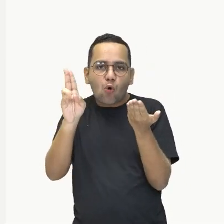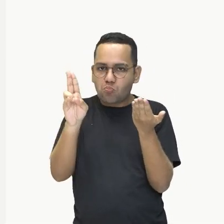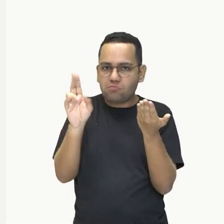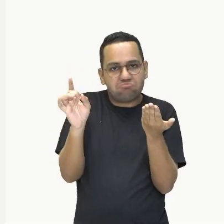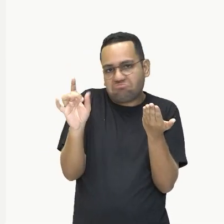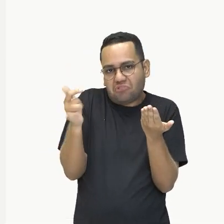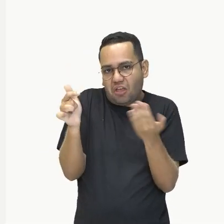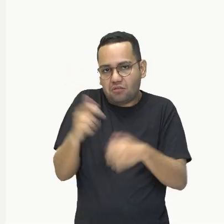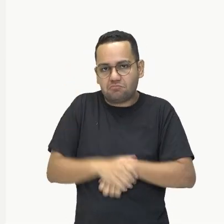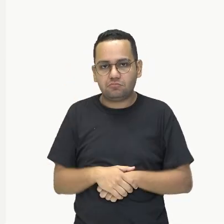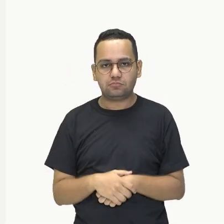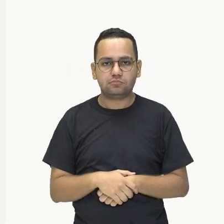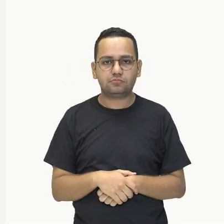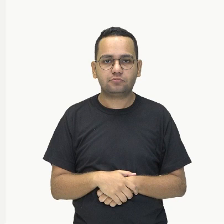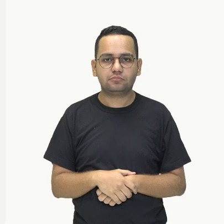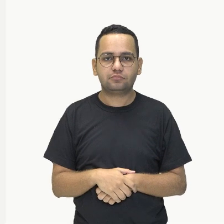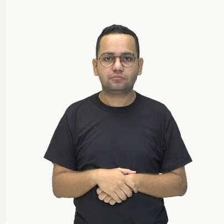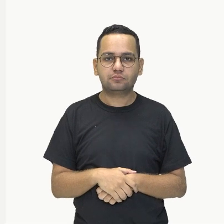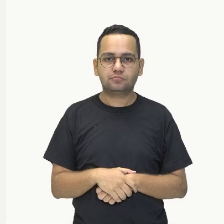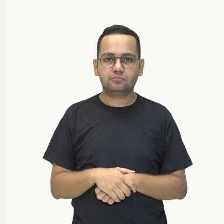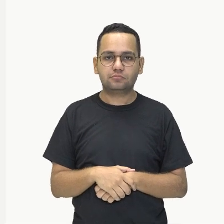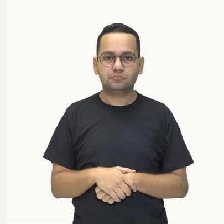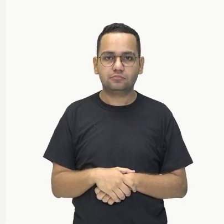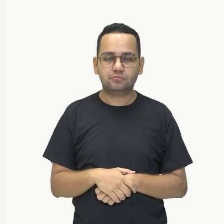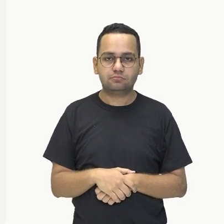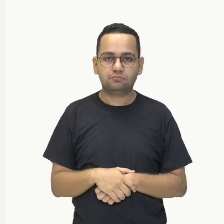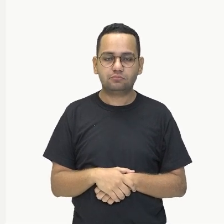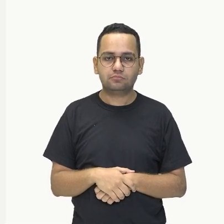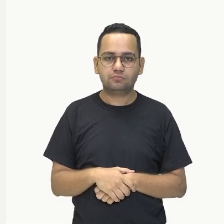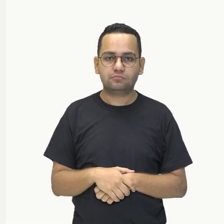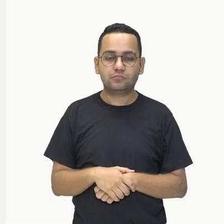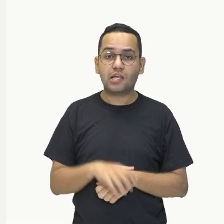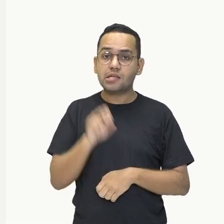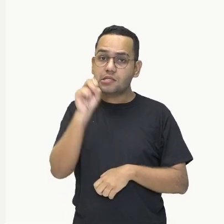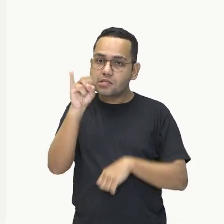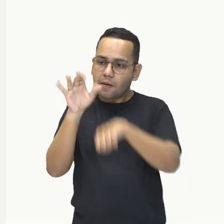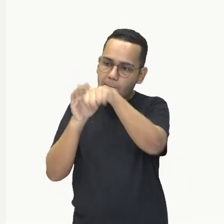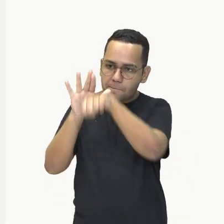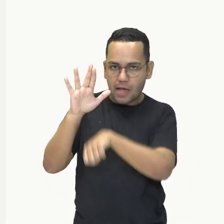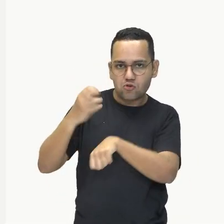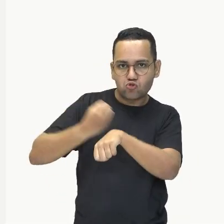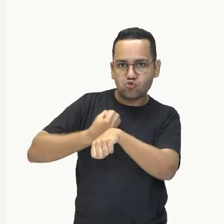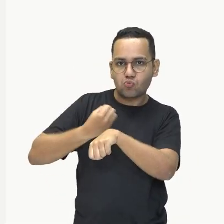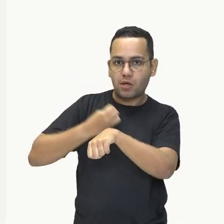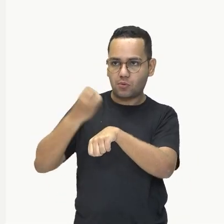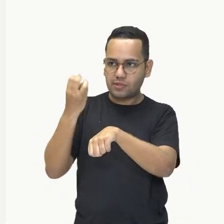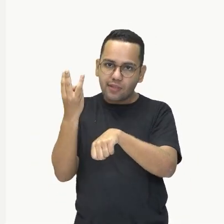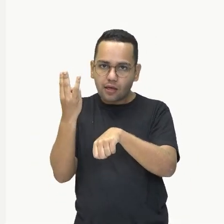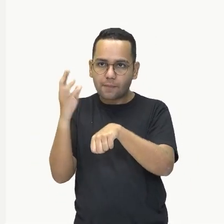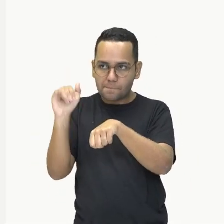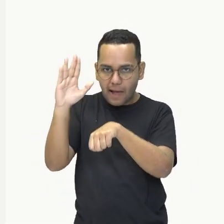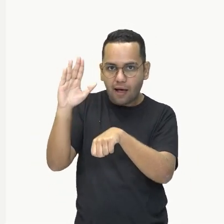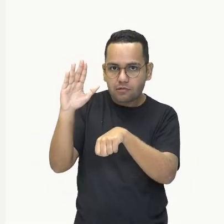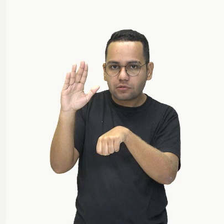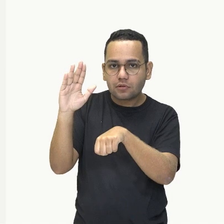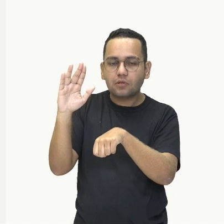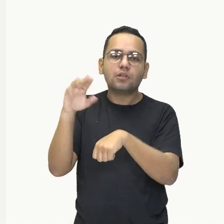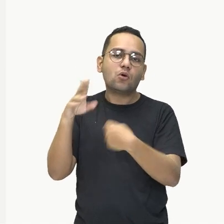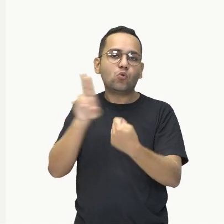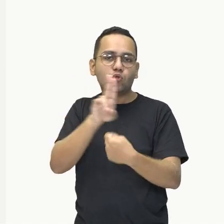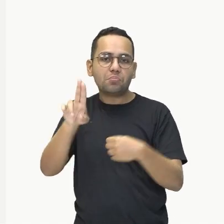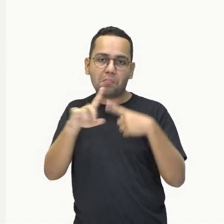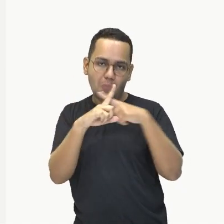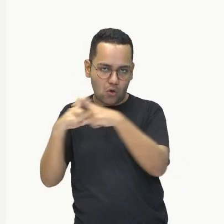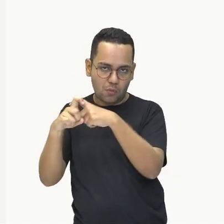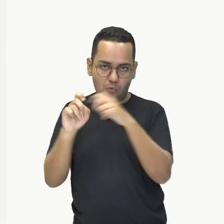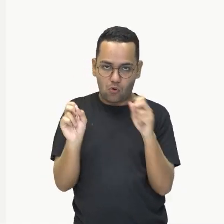frente, ele não possui um nome particular. Todos eles só são chamados de polinômio. Tá bom?